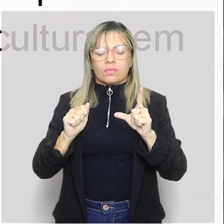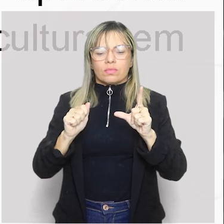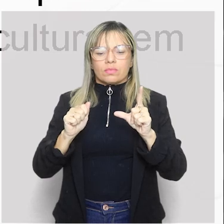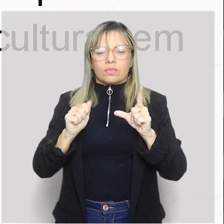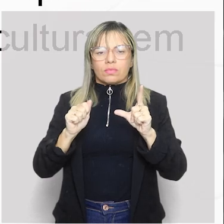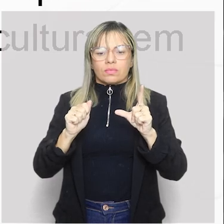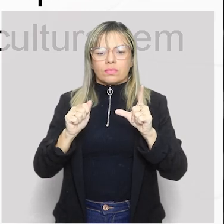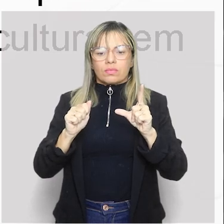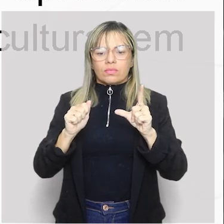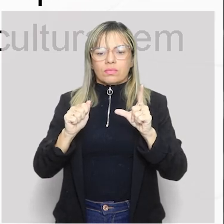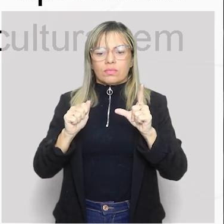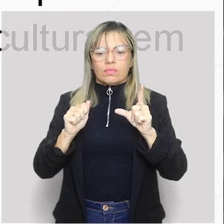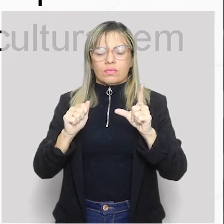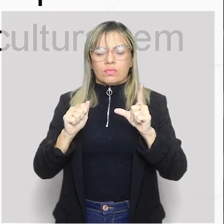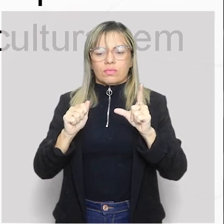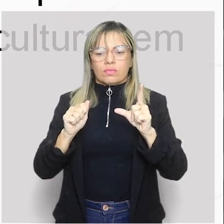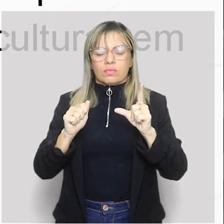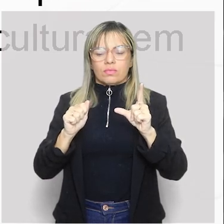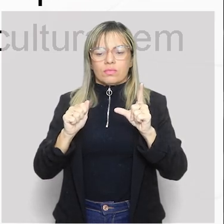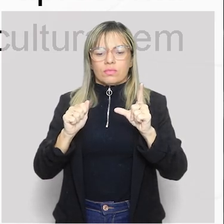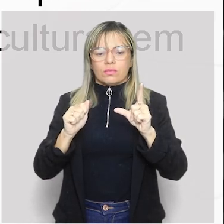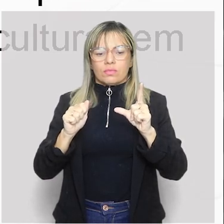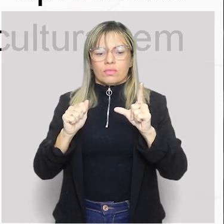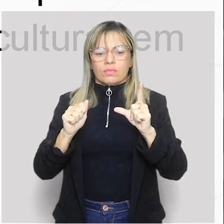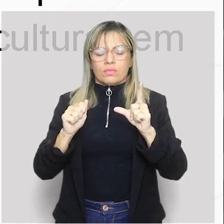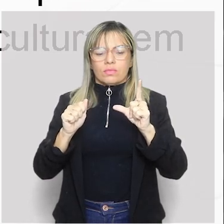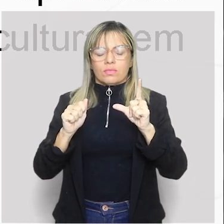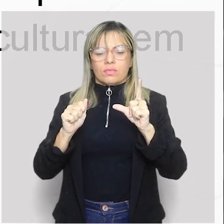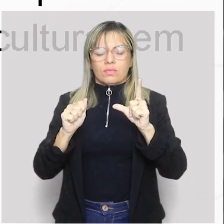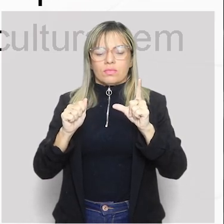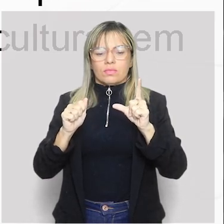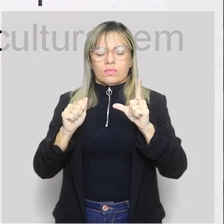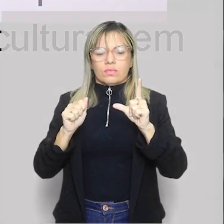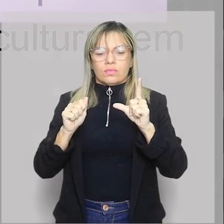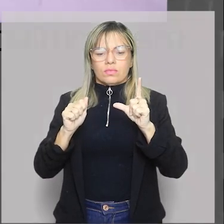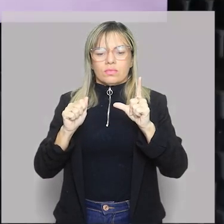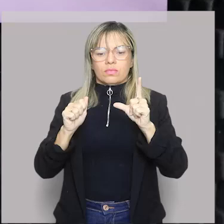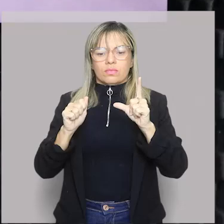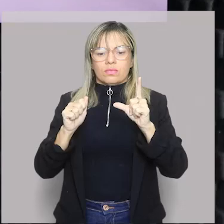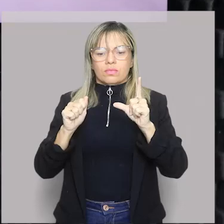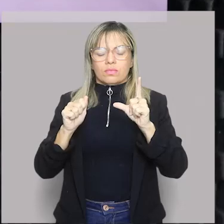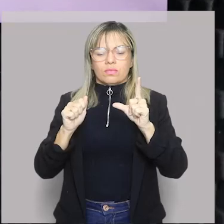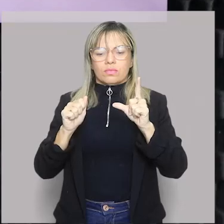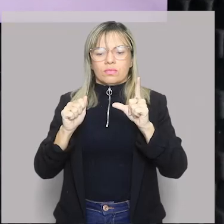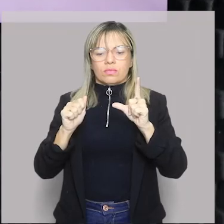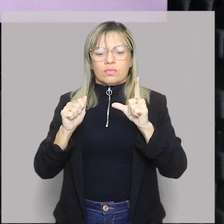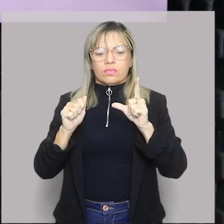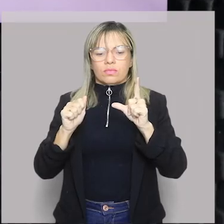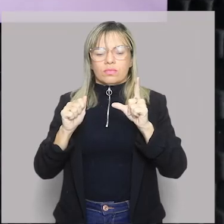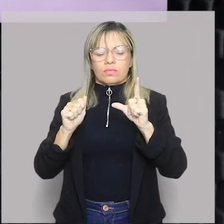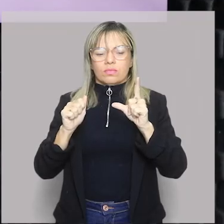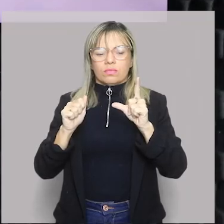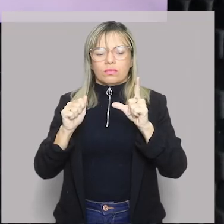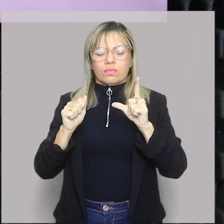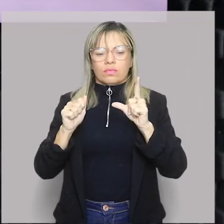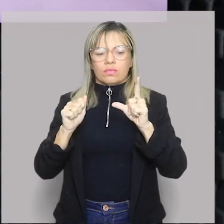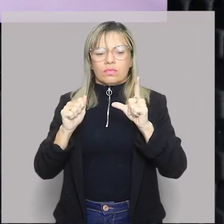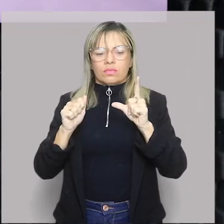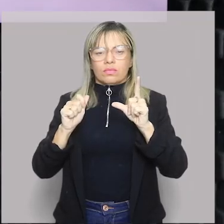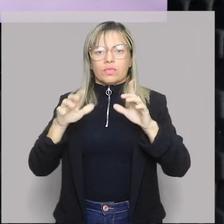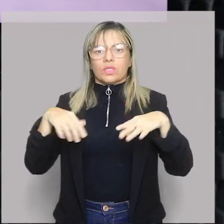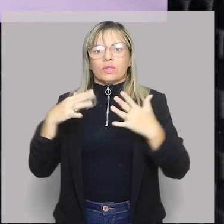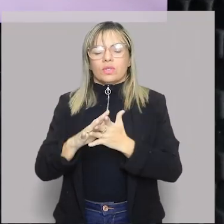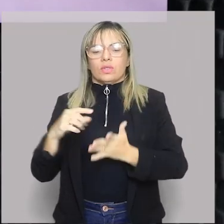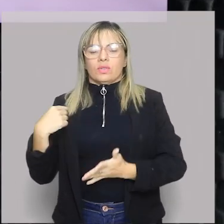dos aspectos gerais de um produto cultural, de modo a convidar o público a assistir à obra. Nós temos